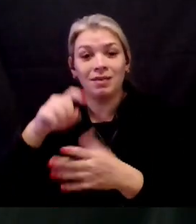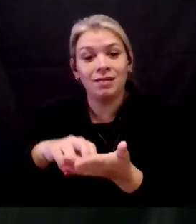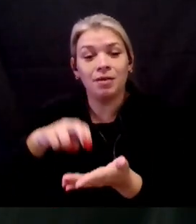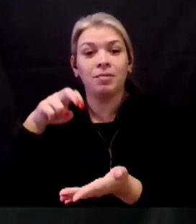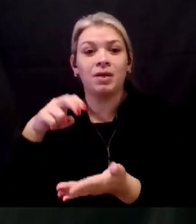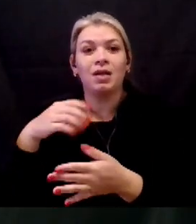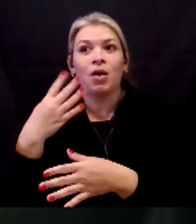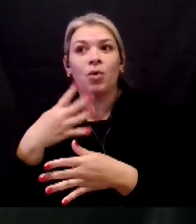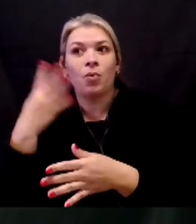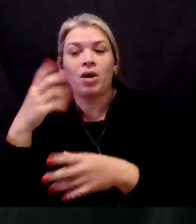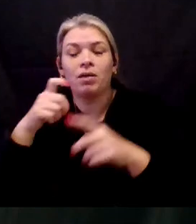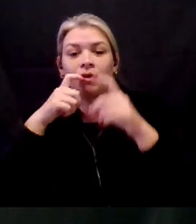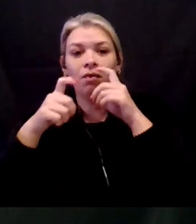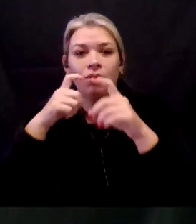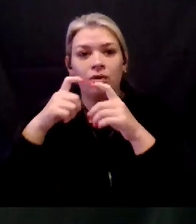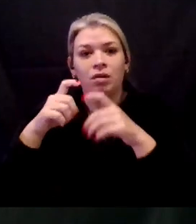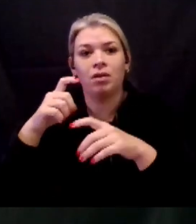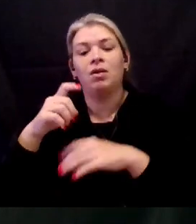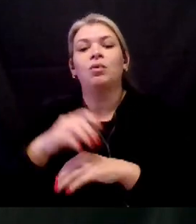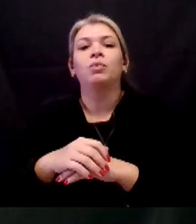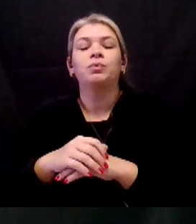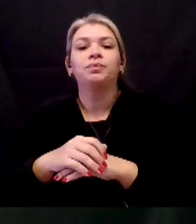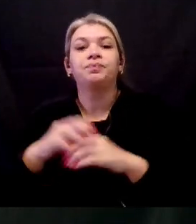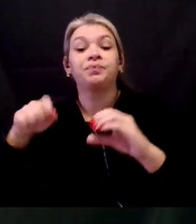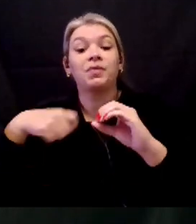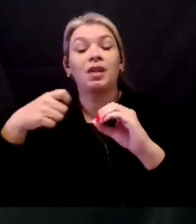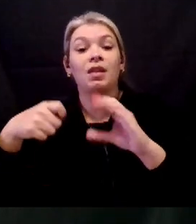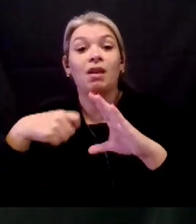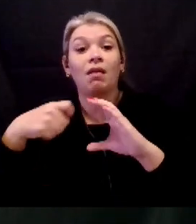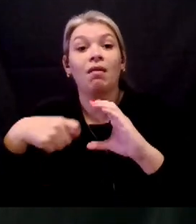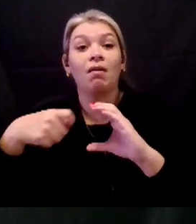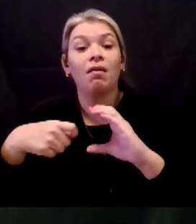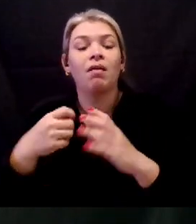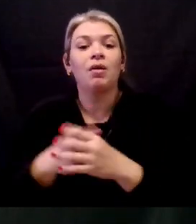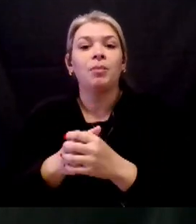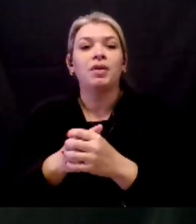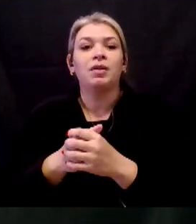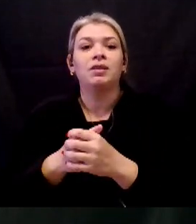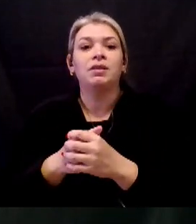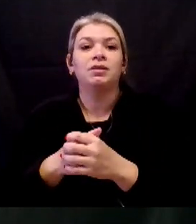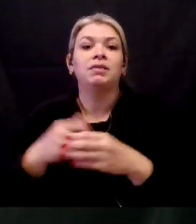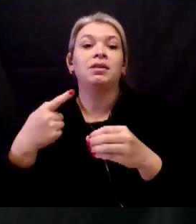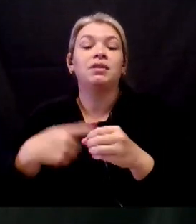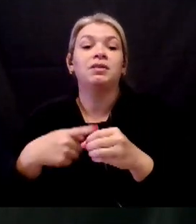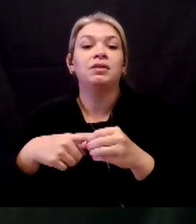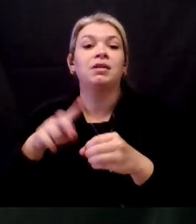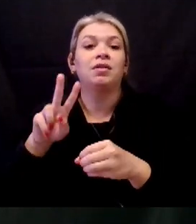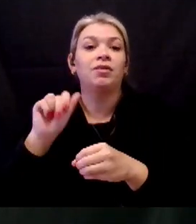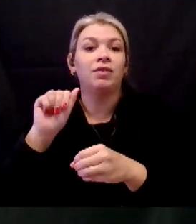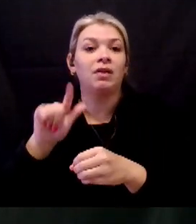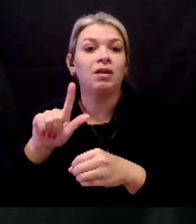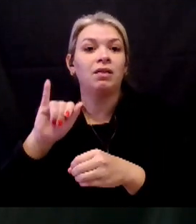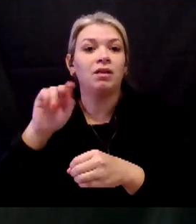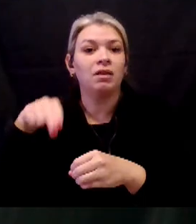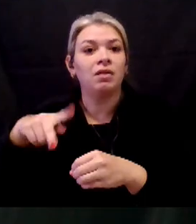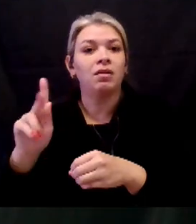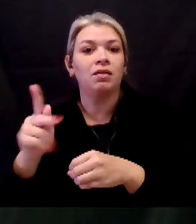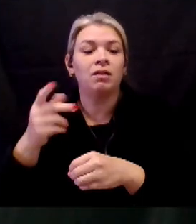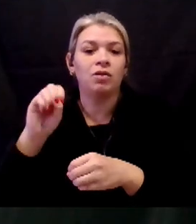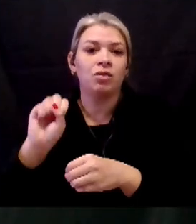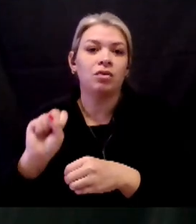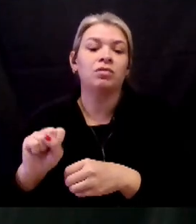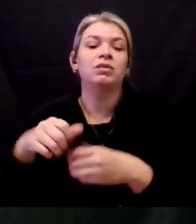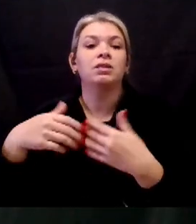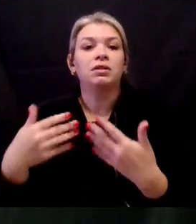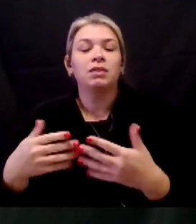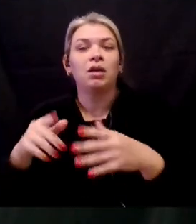do ano na Câmara Municipal de Valinhos. O encontro será presidido pelo presidente da Câmara aqui de Campinas, vereador Luiz Rossini.